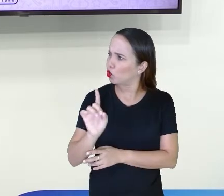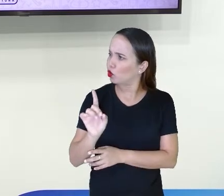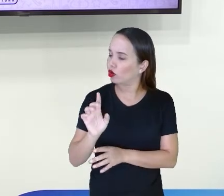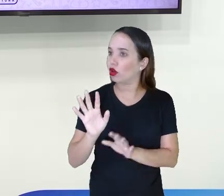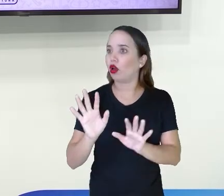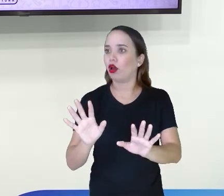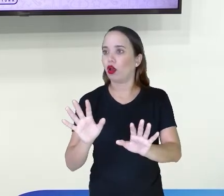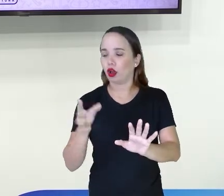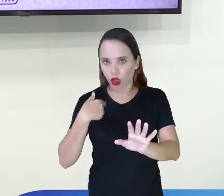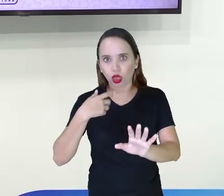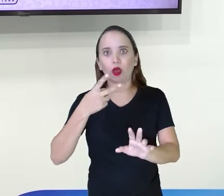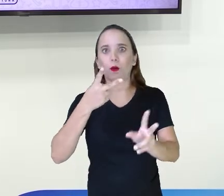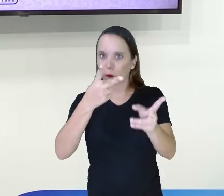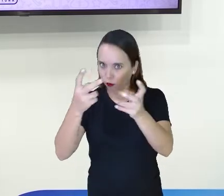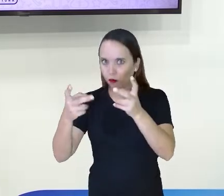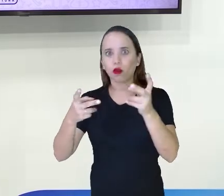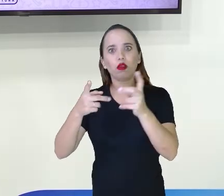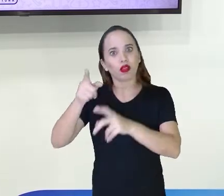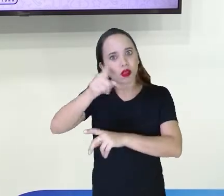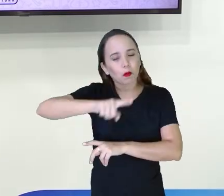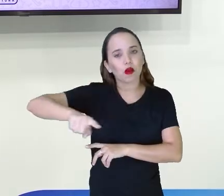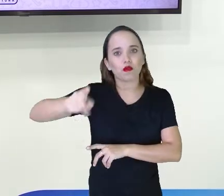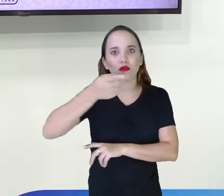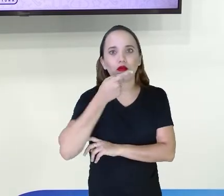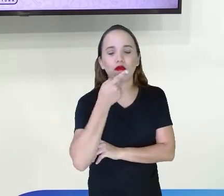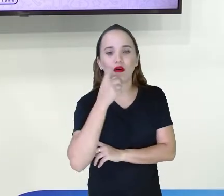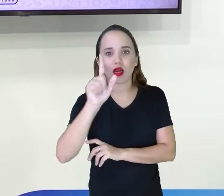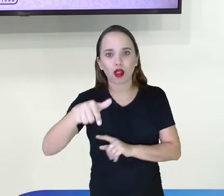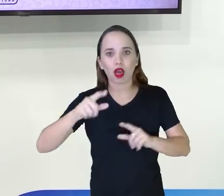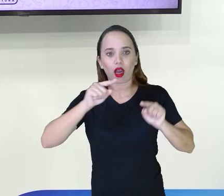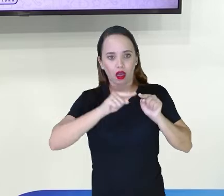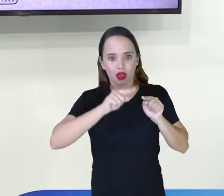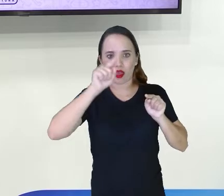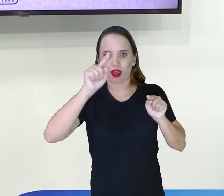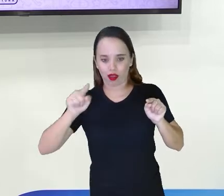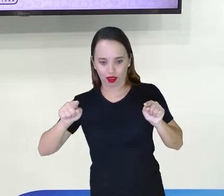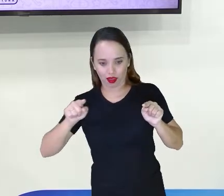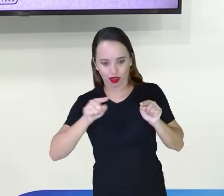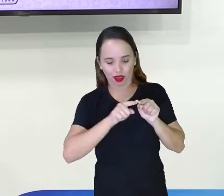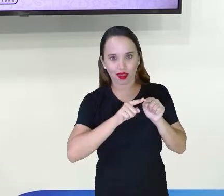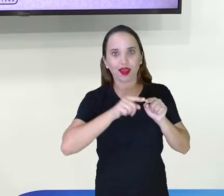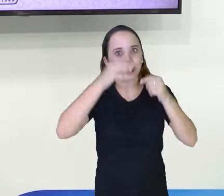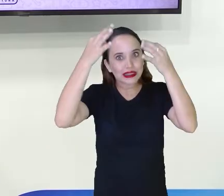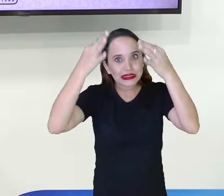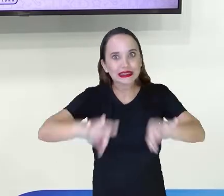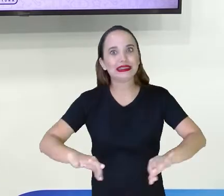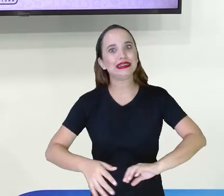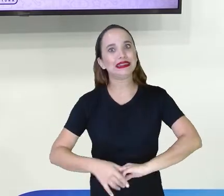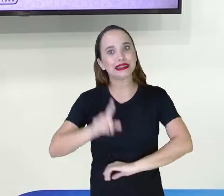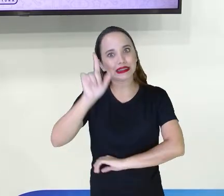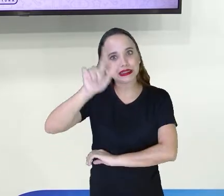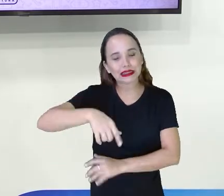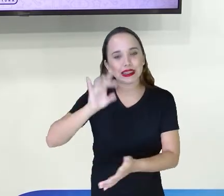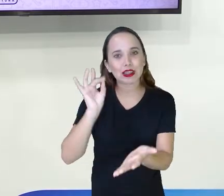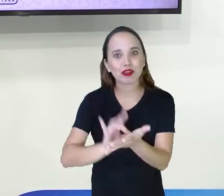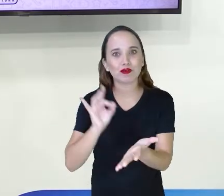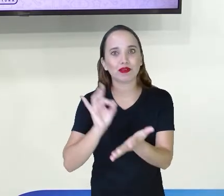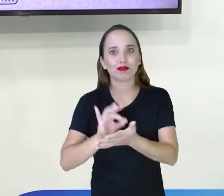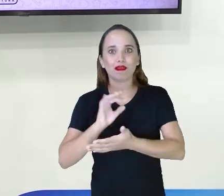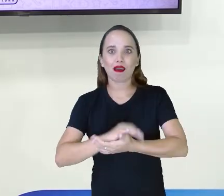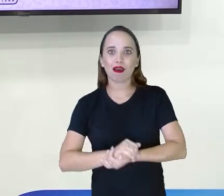Eu escutei. Escutei alguém falar triângulo, é verdade? Claro que é verdade.